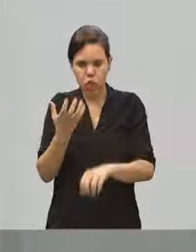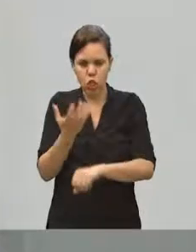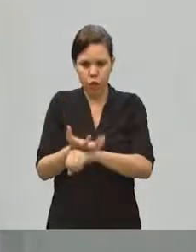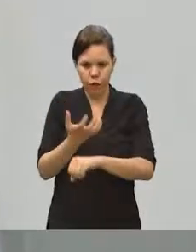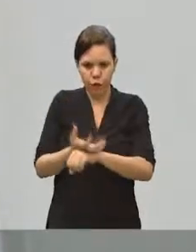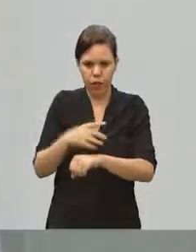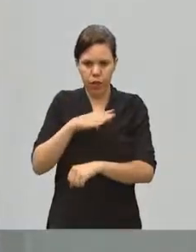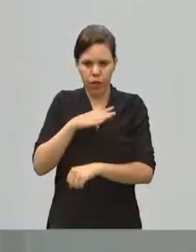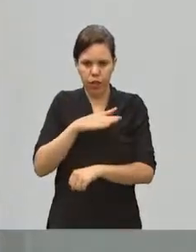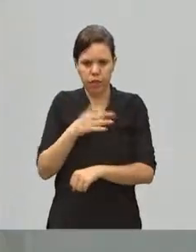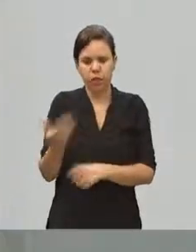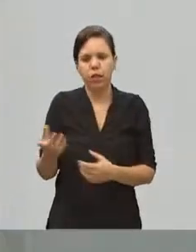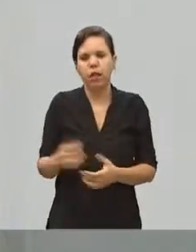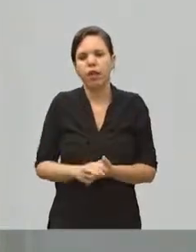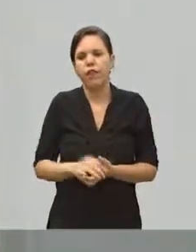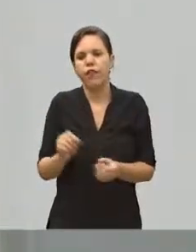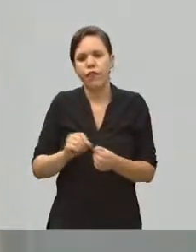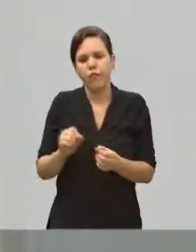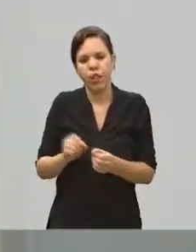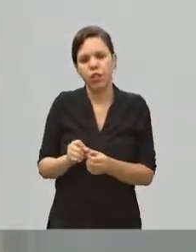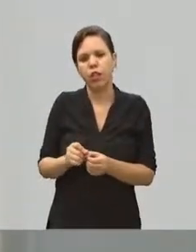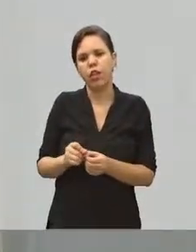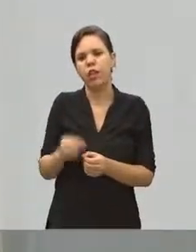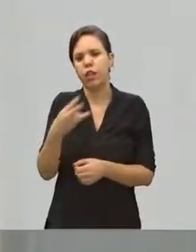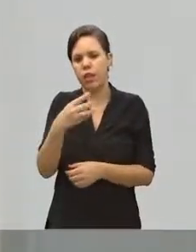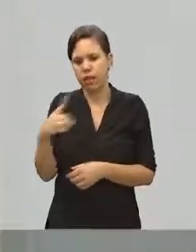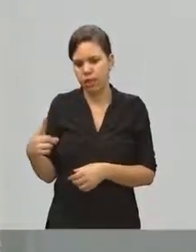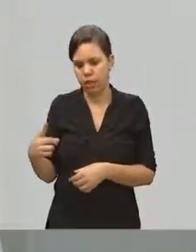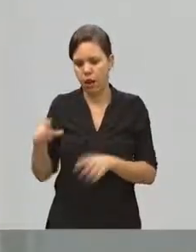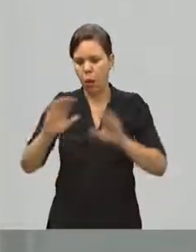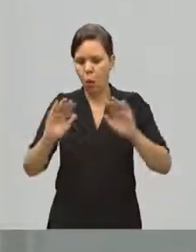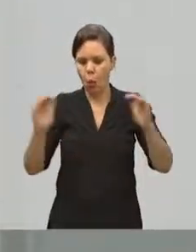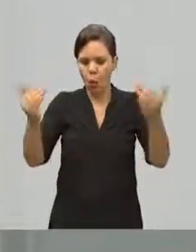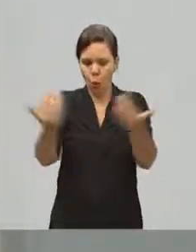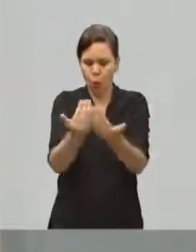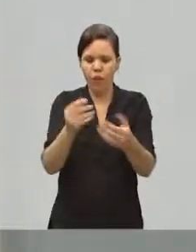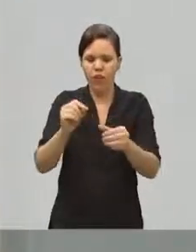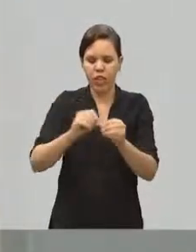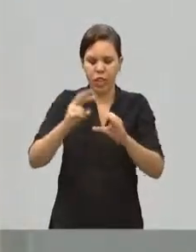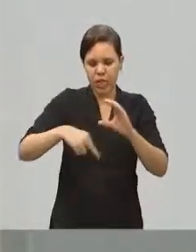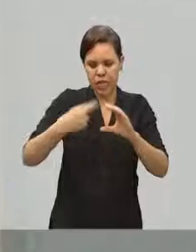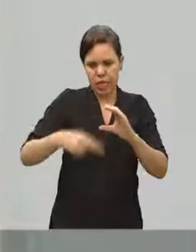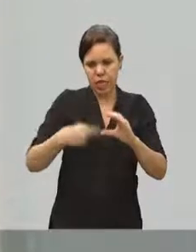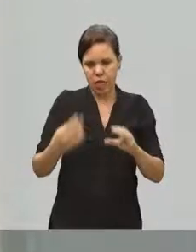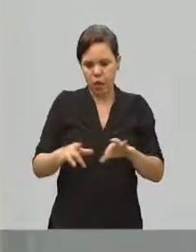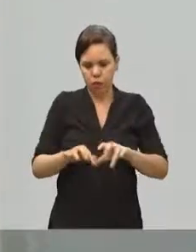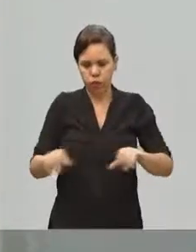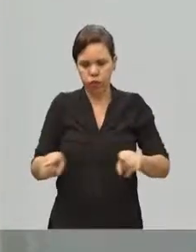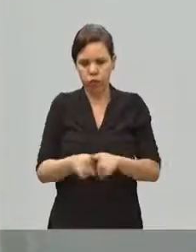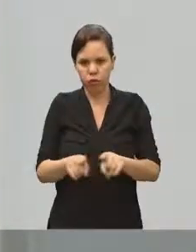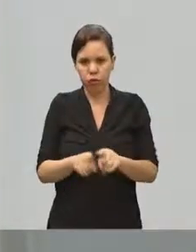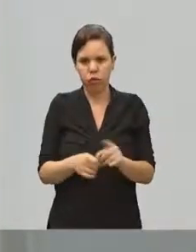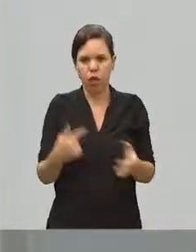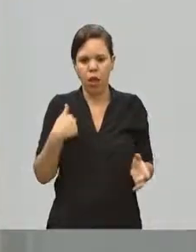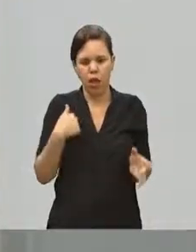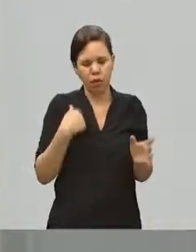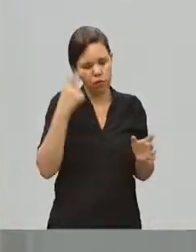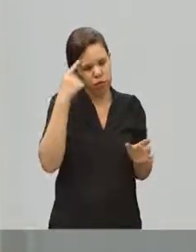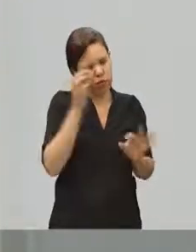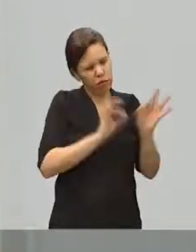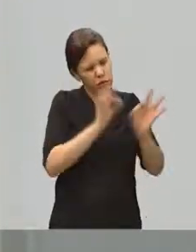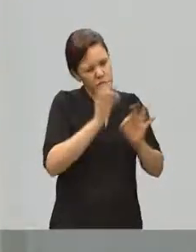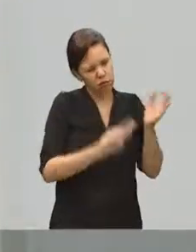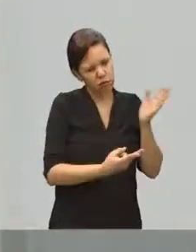3D, eles criaram esse filamento personalizado reciclado. Então, a partir de um desenho que eu criei,